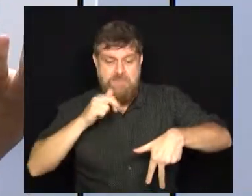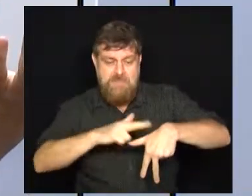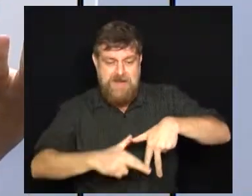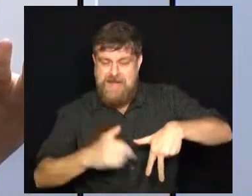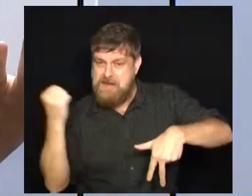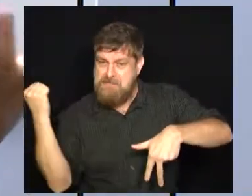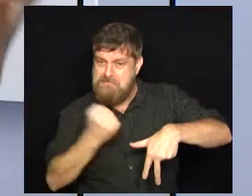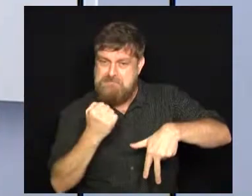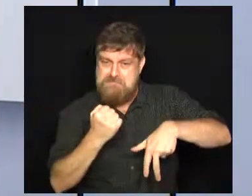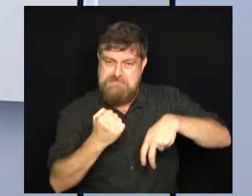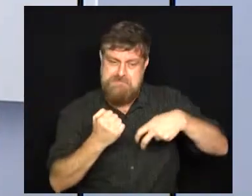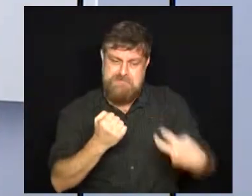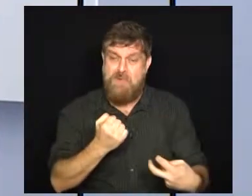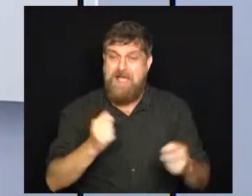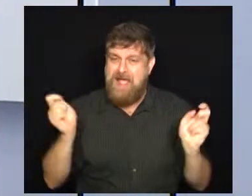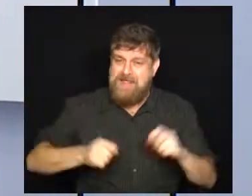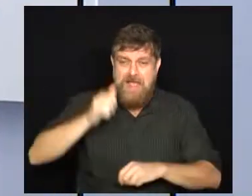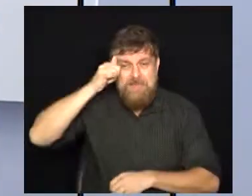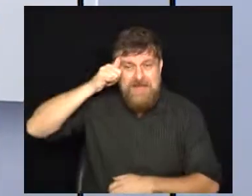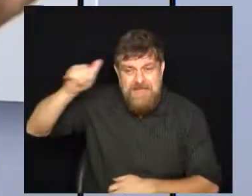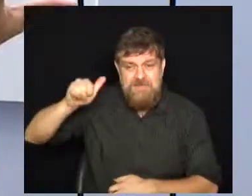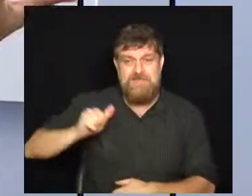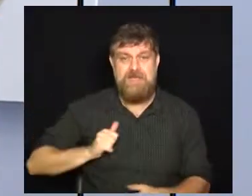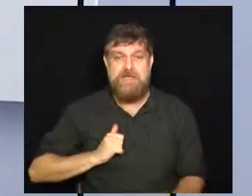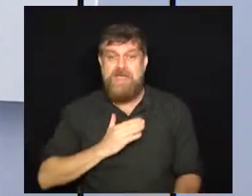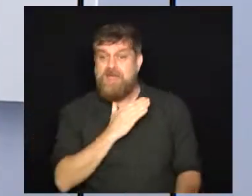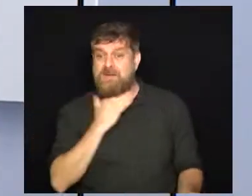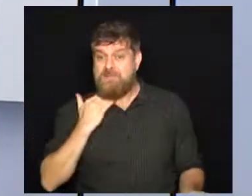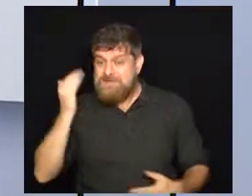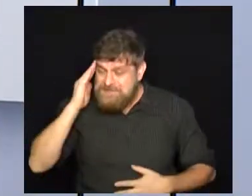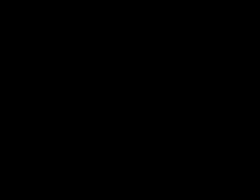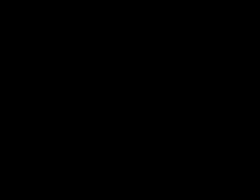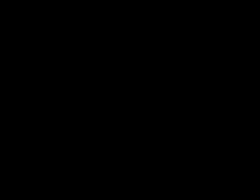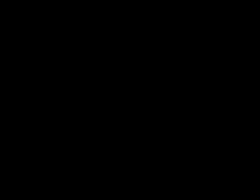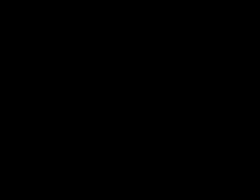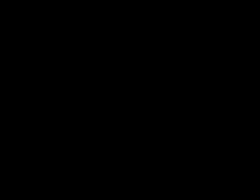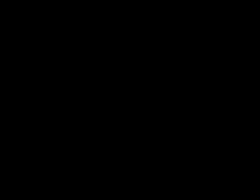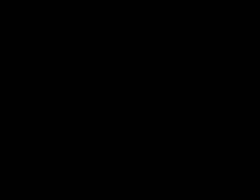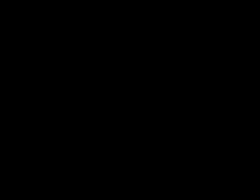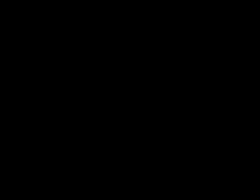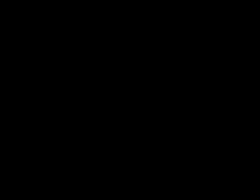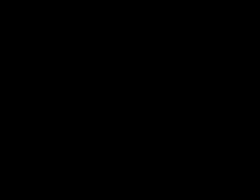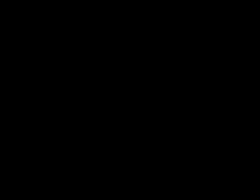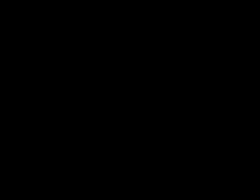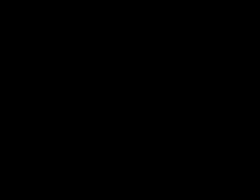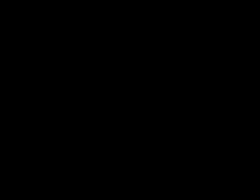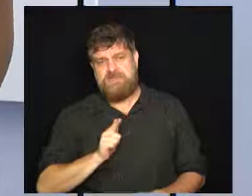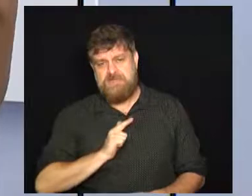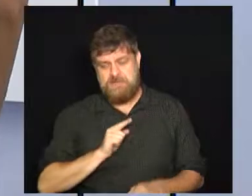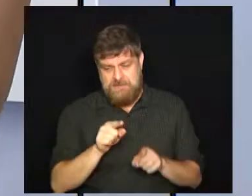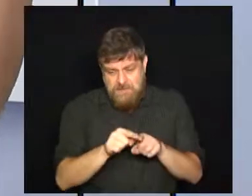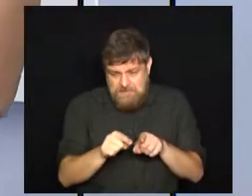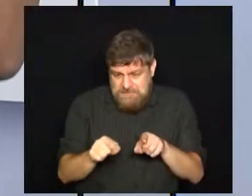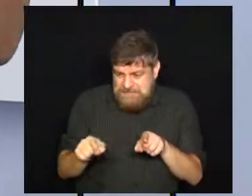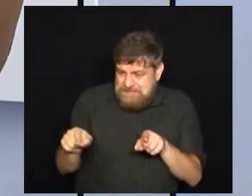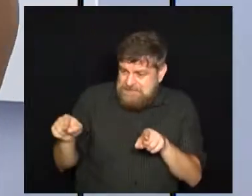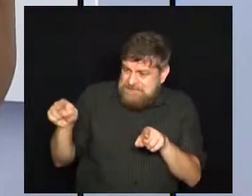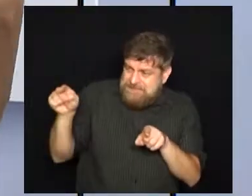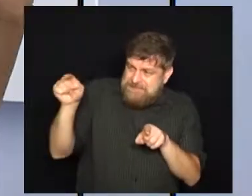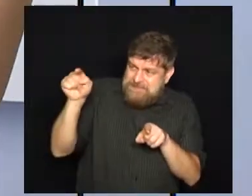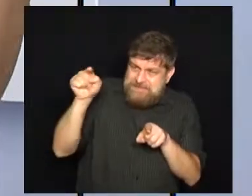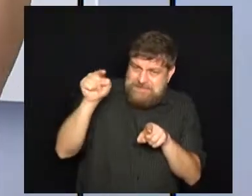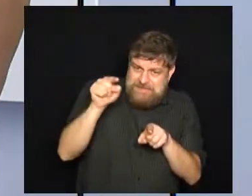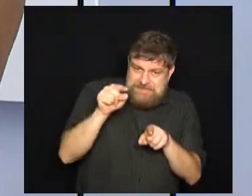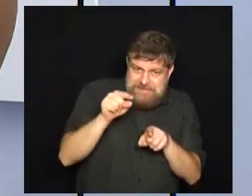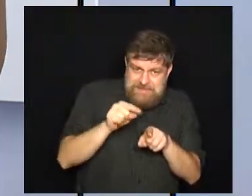prevenido. Ele é uma morte que ela é esperada, no sentido de que esse ciclo, quanto mais a